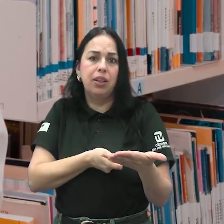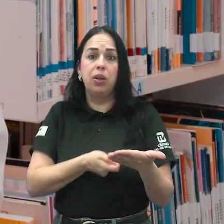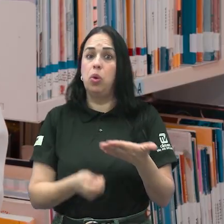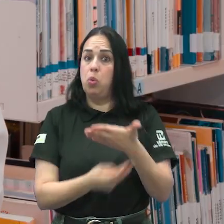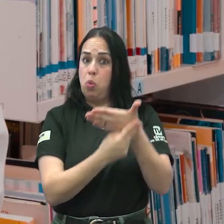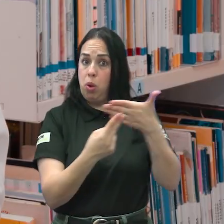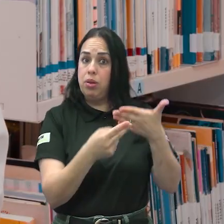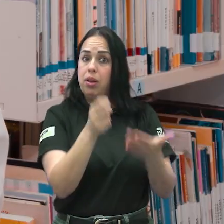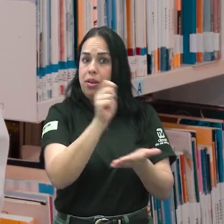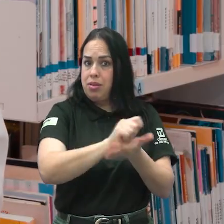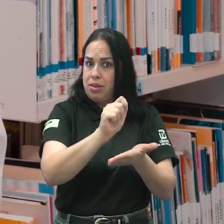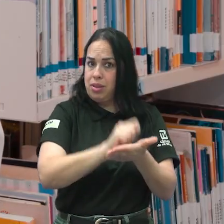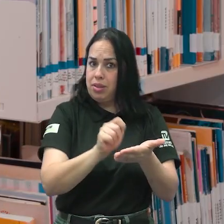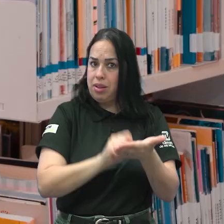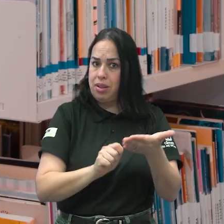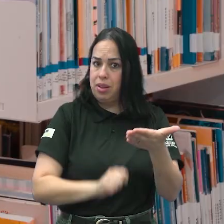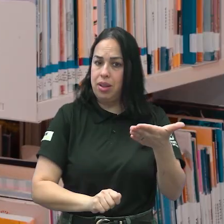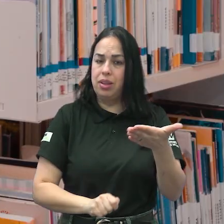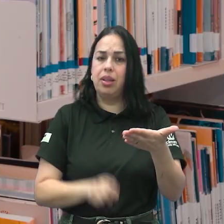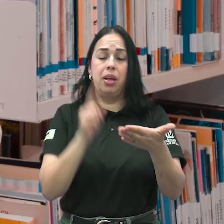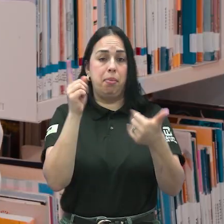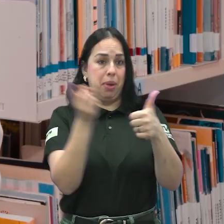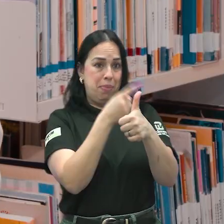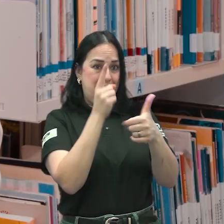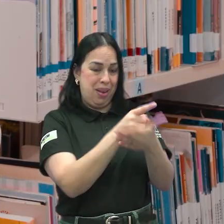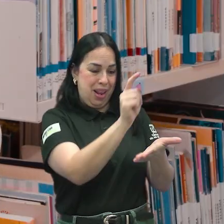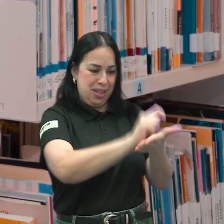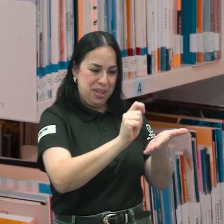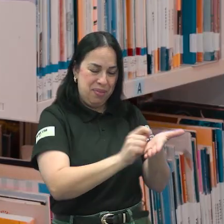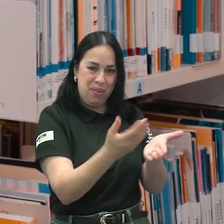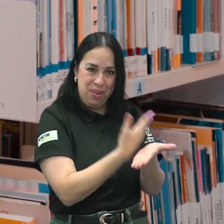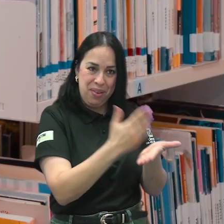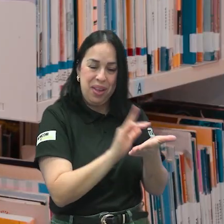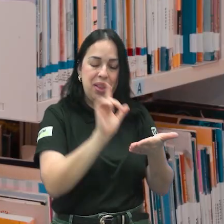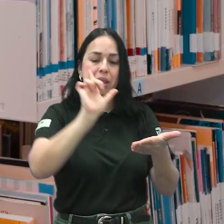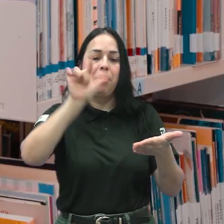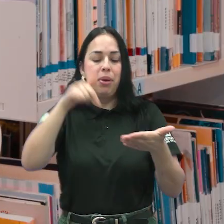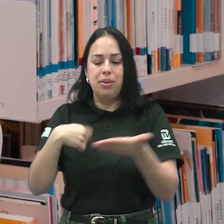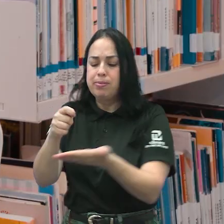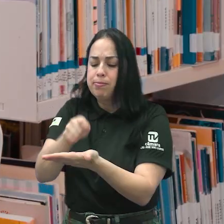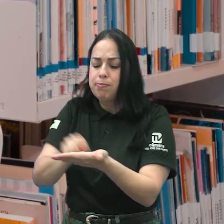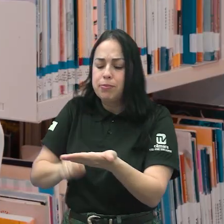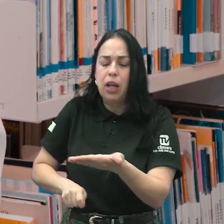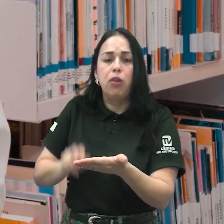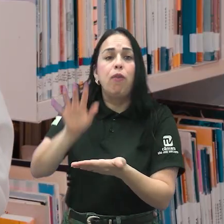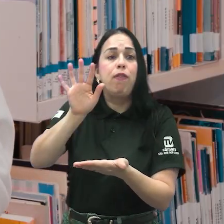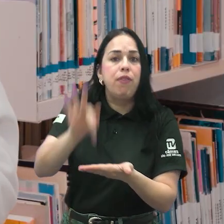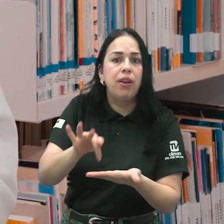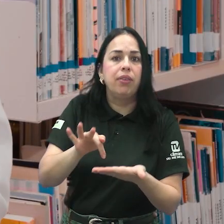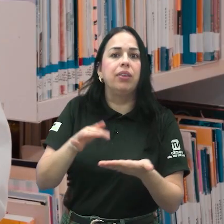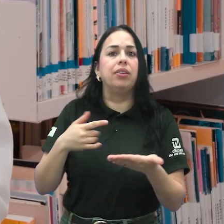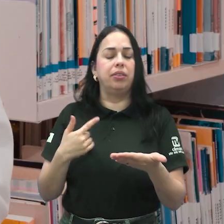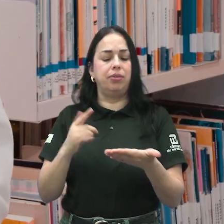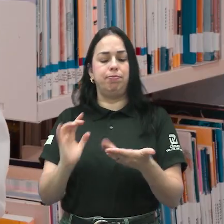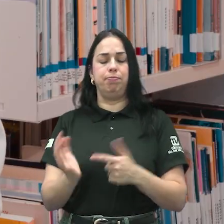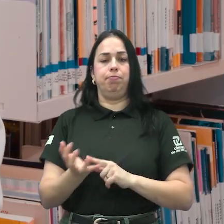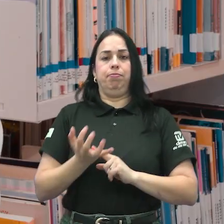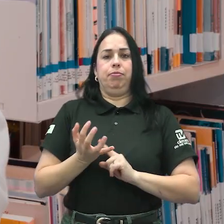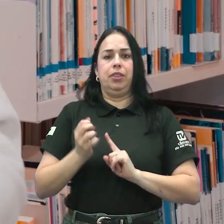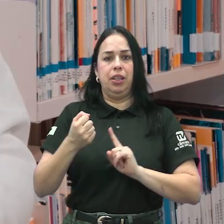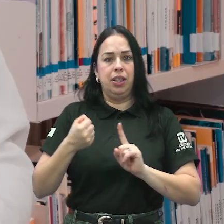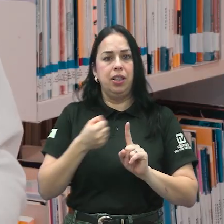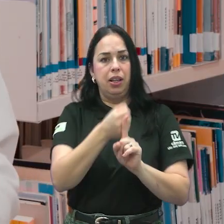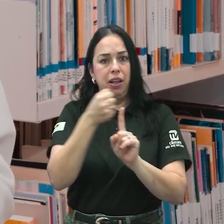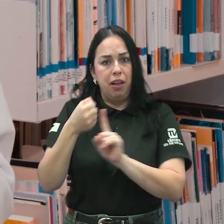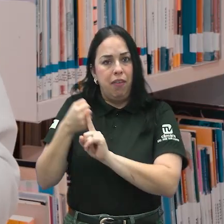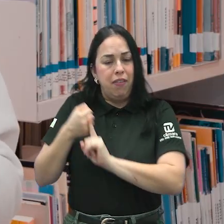pelo próprio autor alguns anos depois da publicação inicial. E aqui ele conta um pouco do impacto que a obra trouxe para